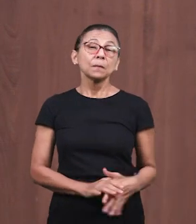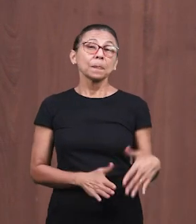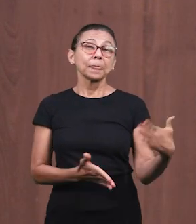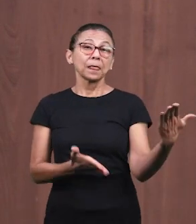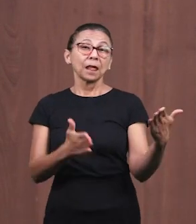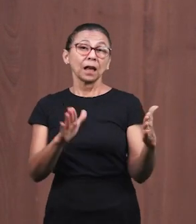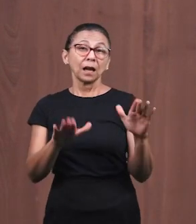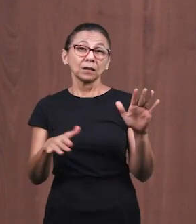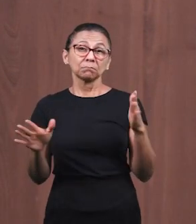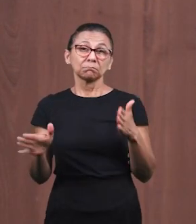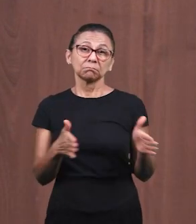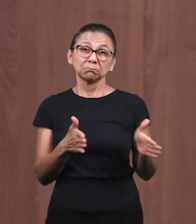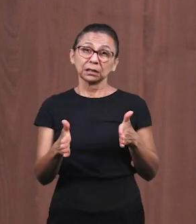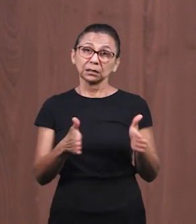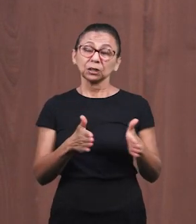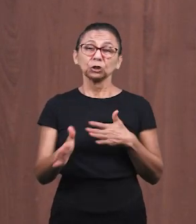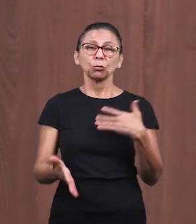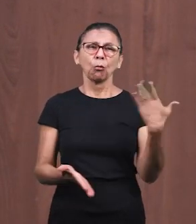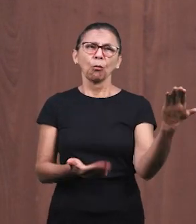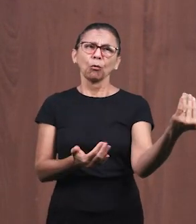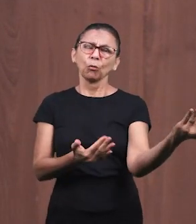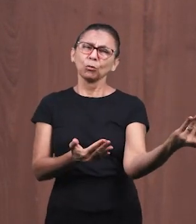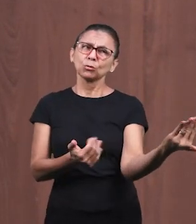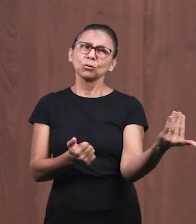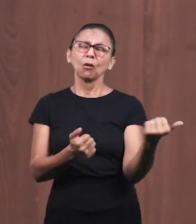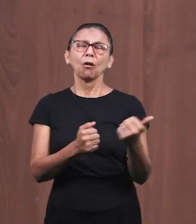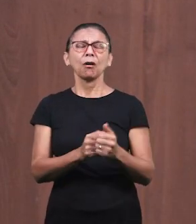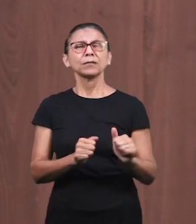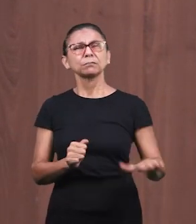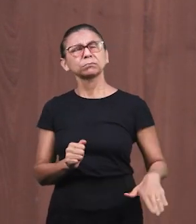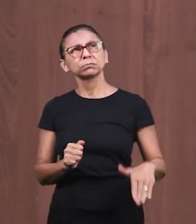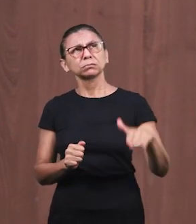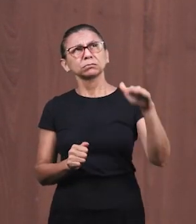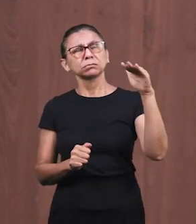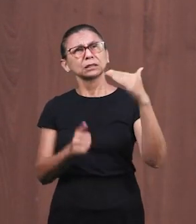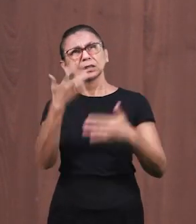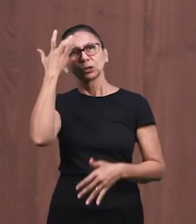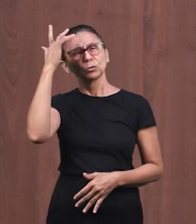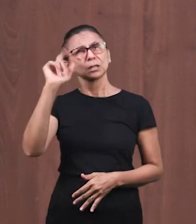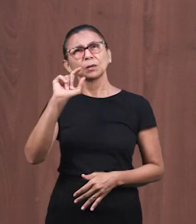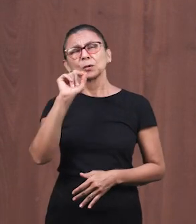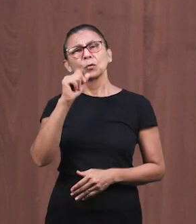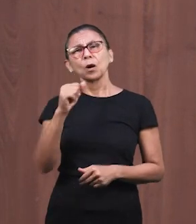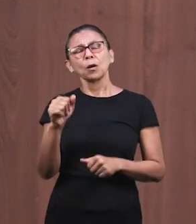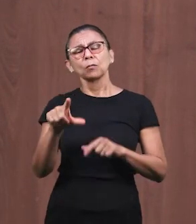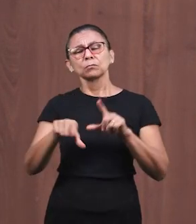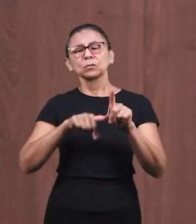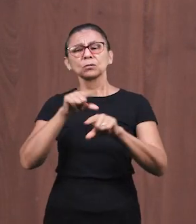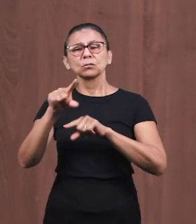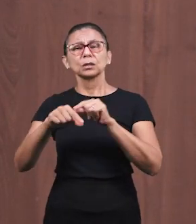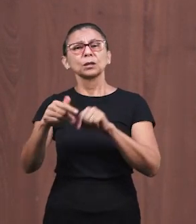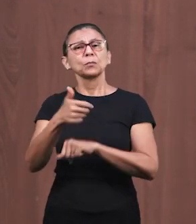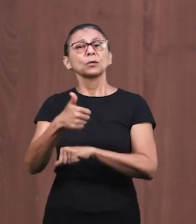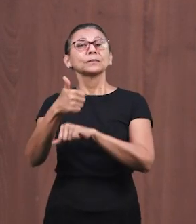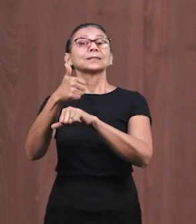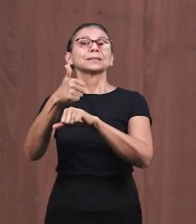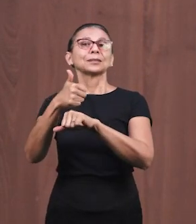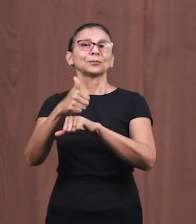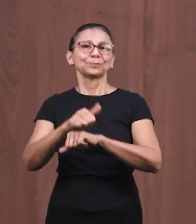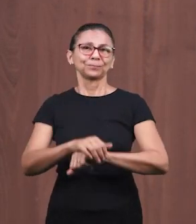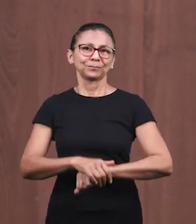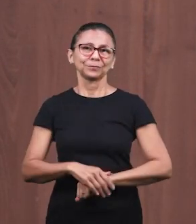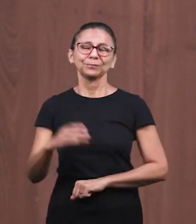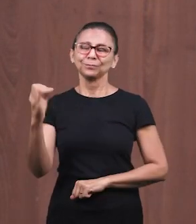jovens chegam neste momento da vida sem ter clareza da profissão que almejam exercer. Por isso,